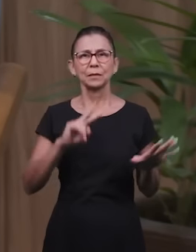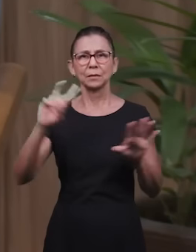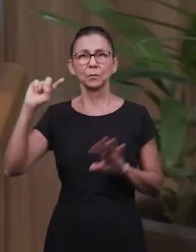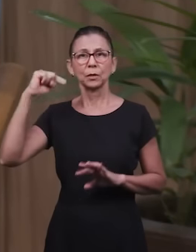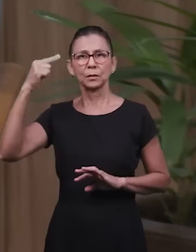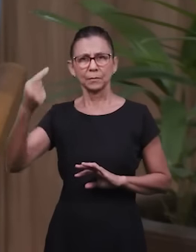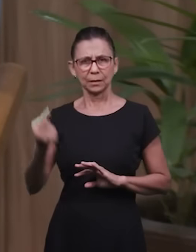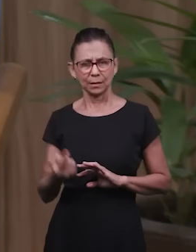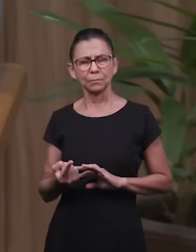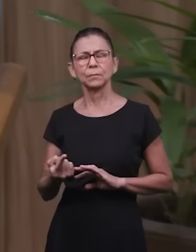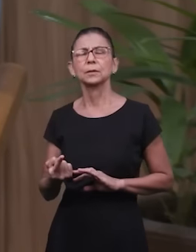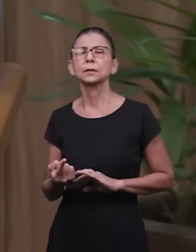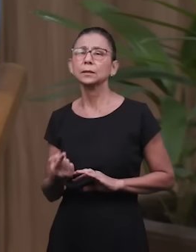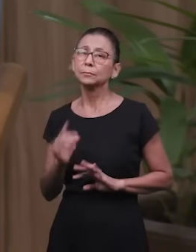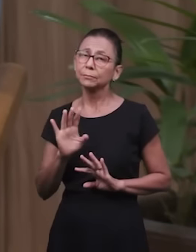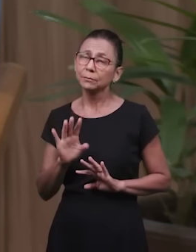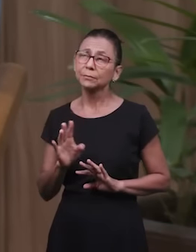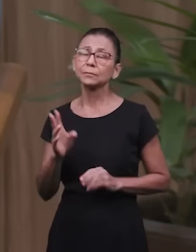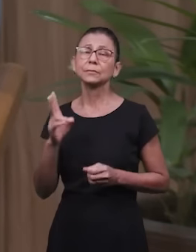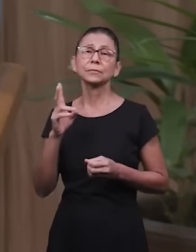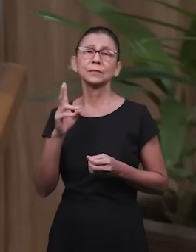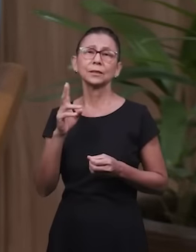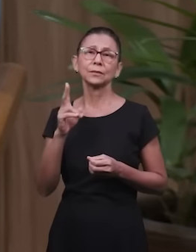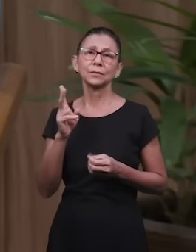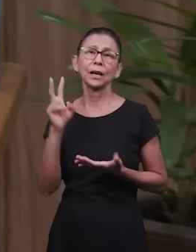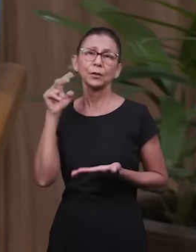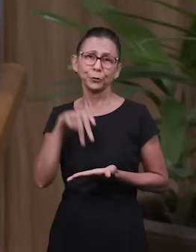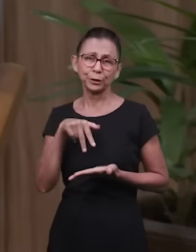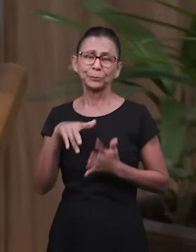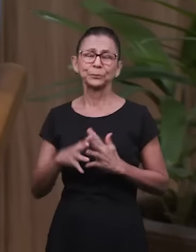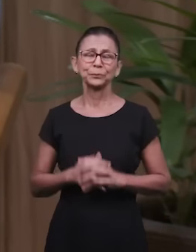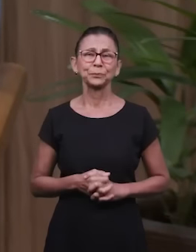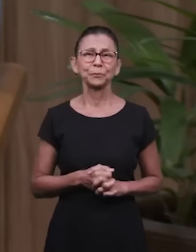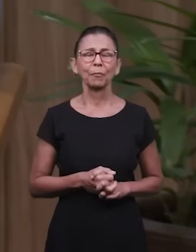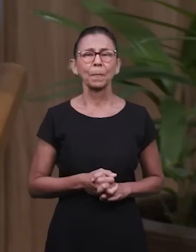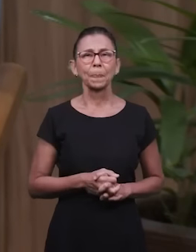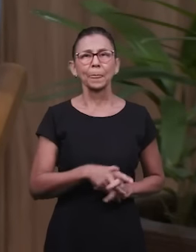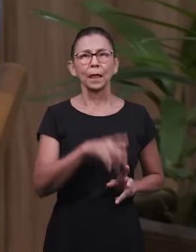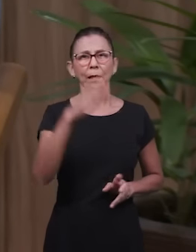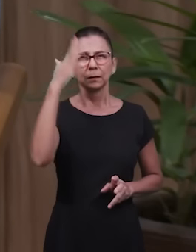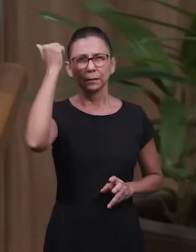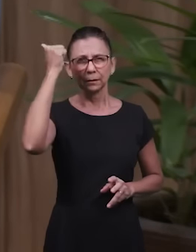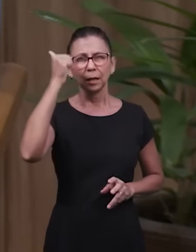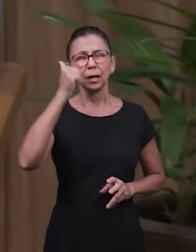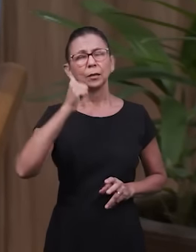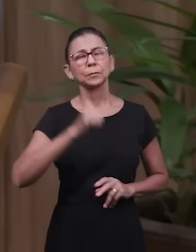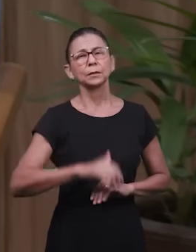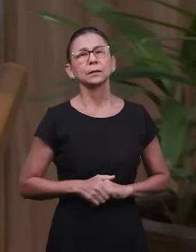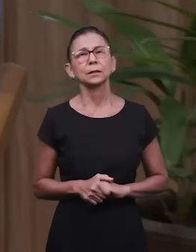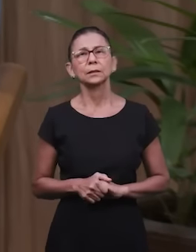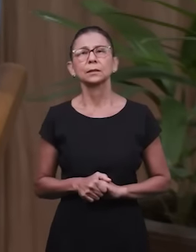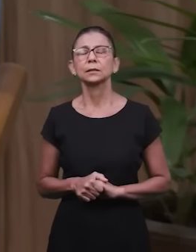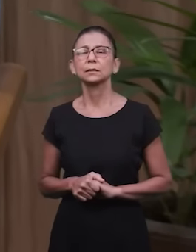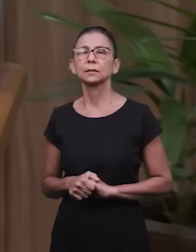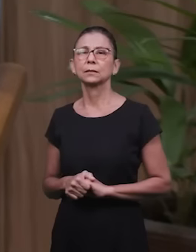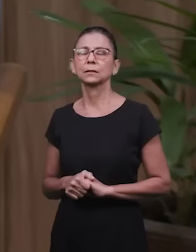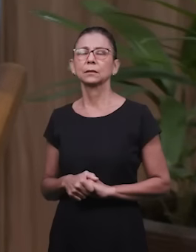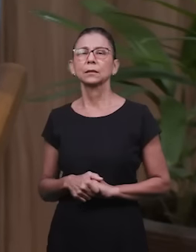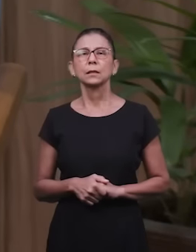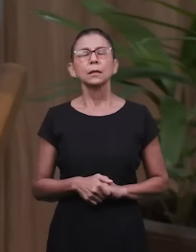aqui no estúdio para tratar desse assunto. Mas você já sabe que a partir já de algumas semanas, a